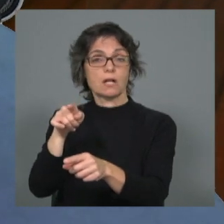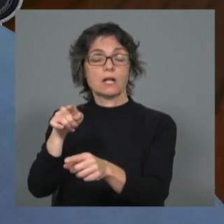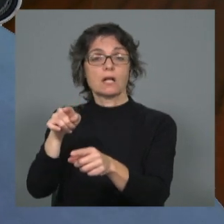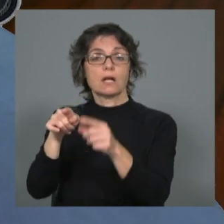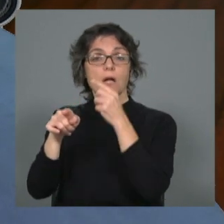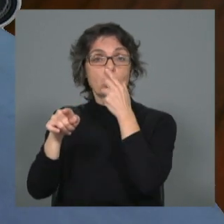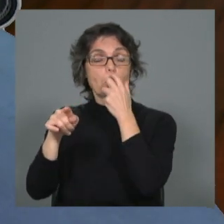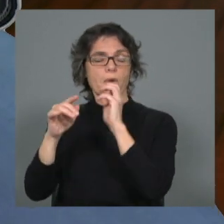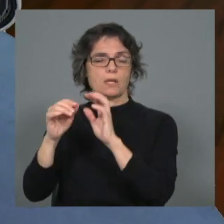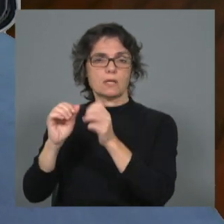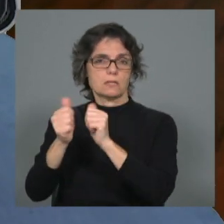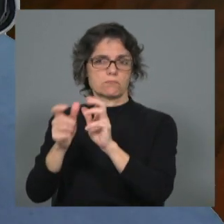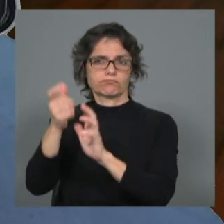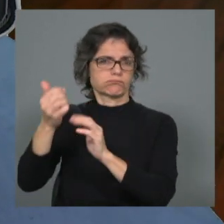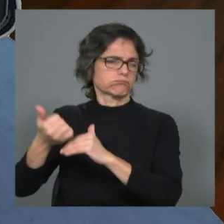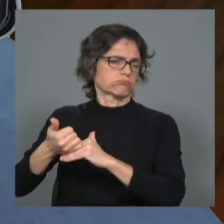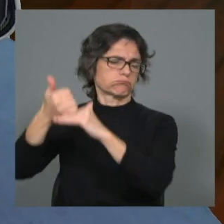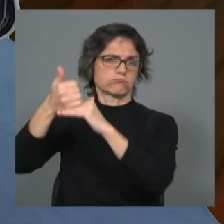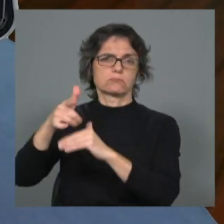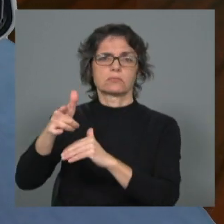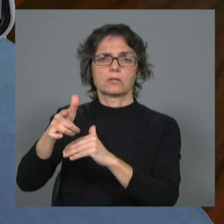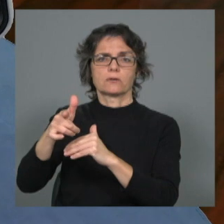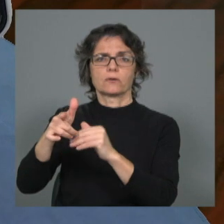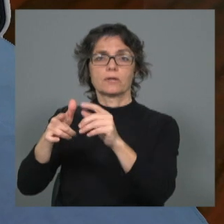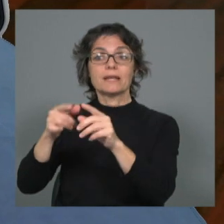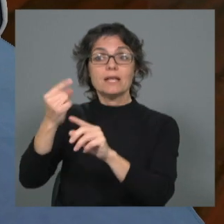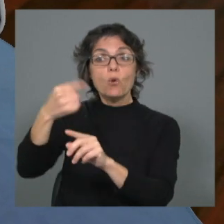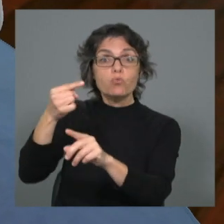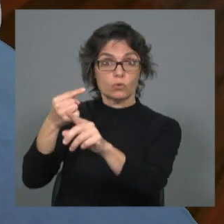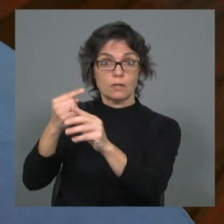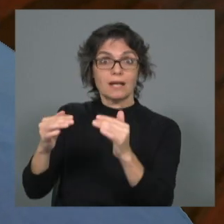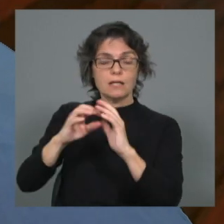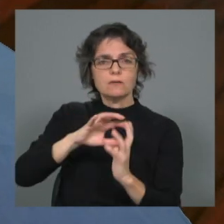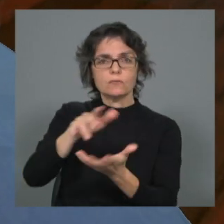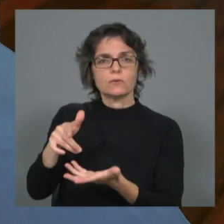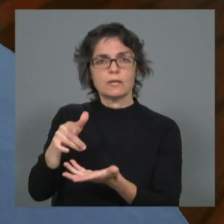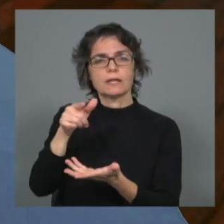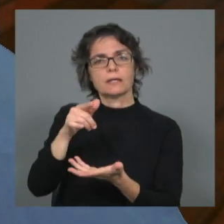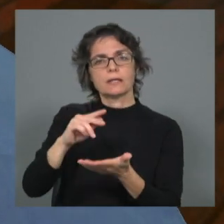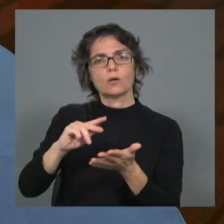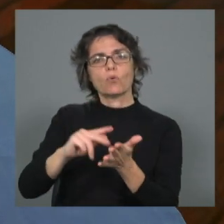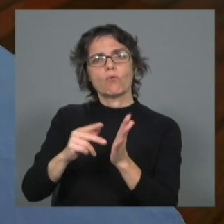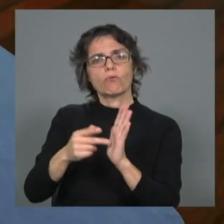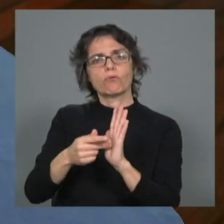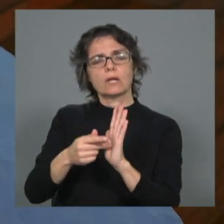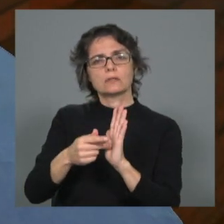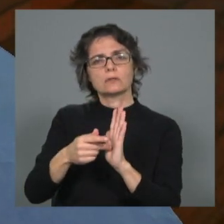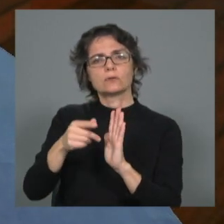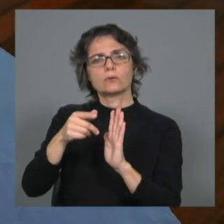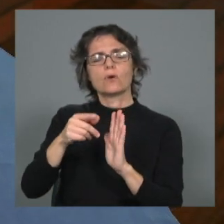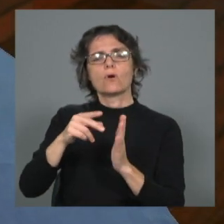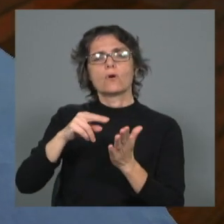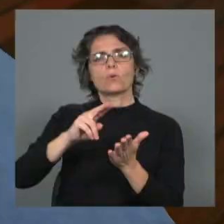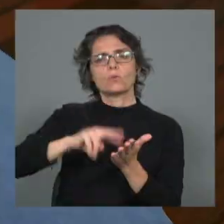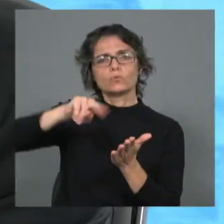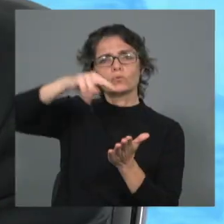gelo. É a única atleta no mundo que fez um gesto técnico, um movimento técnico único, que é o quádruplo, o salto quádruplo,